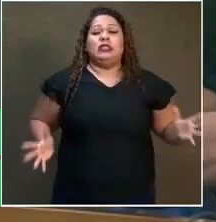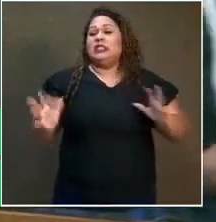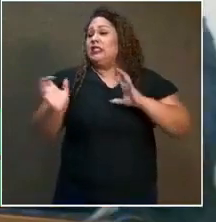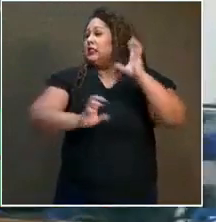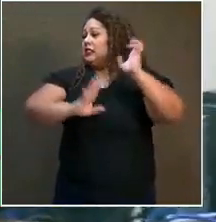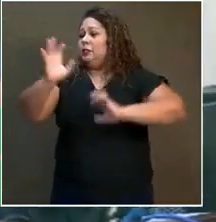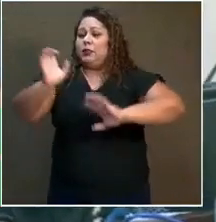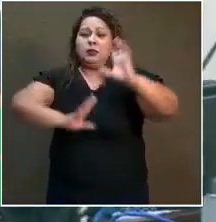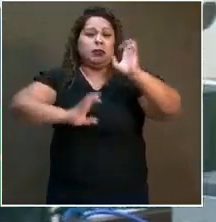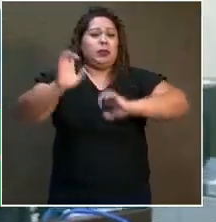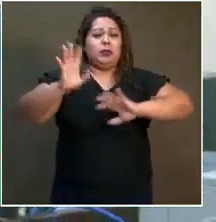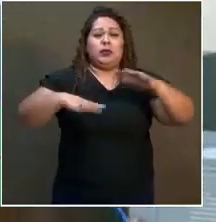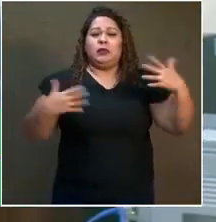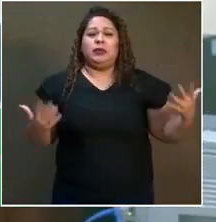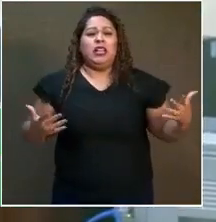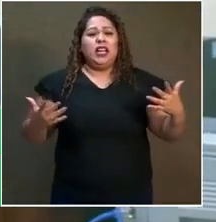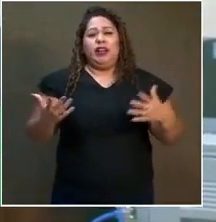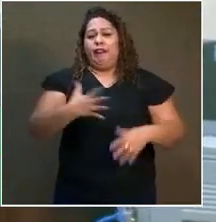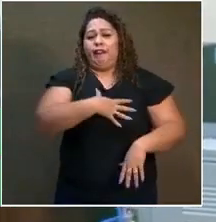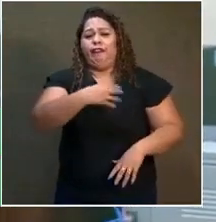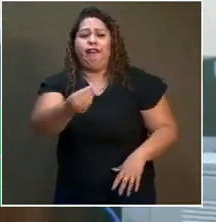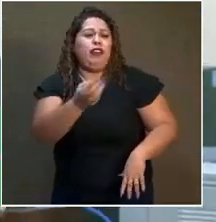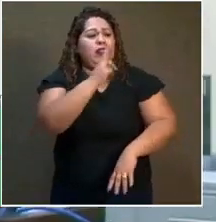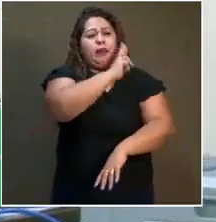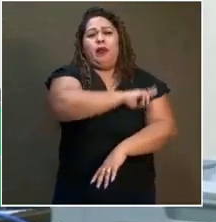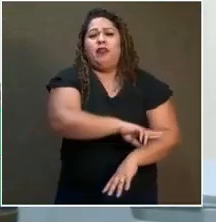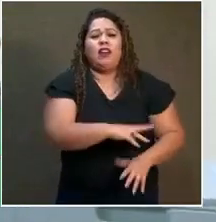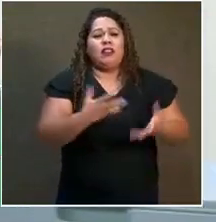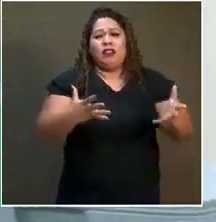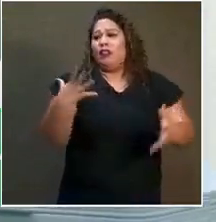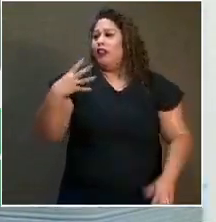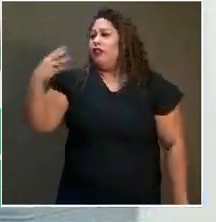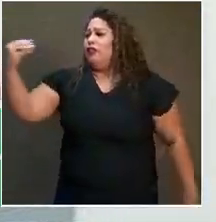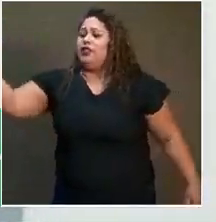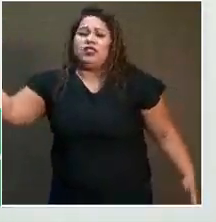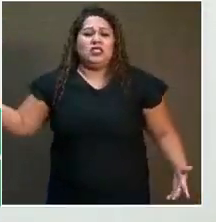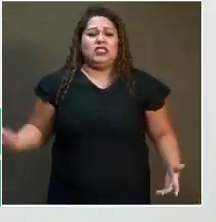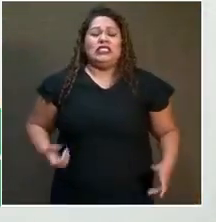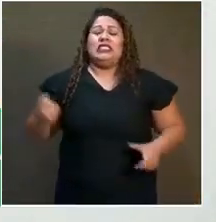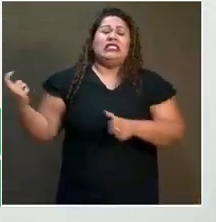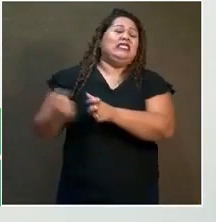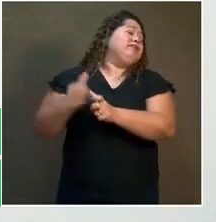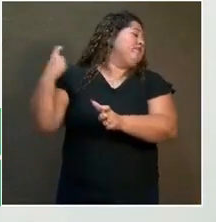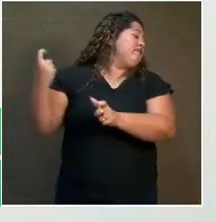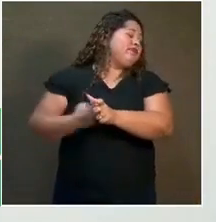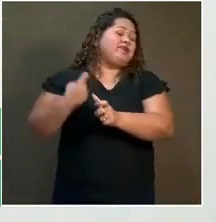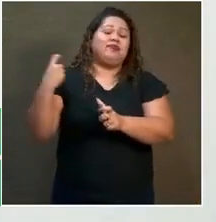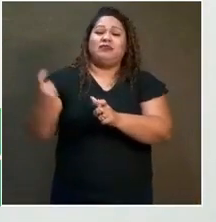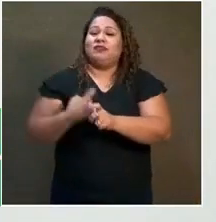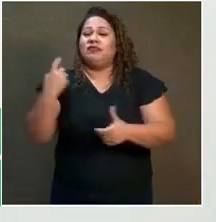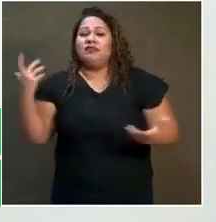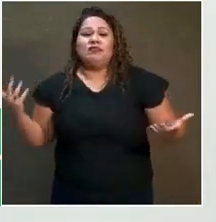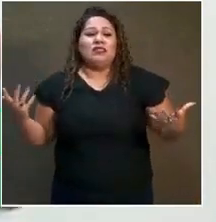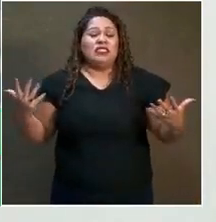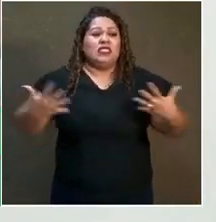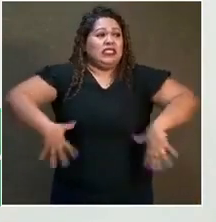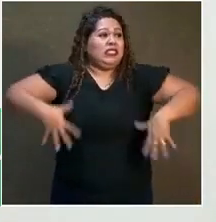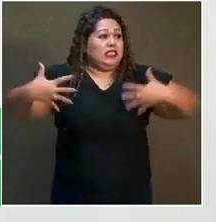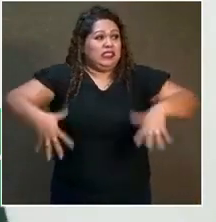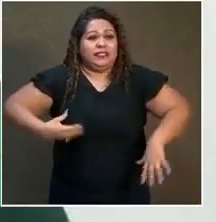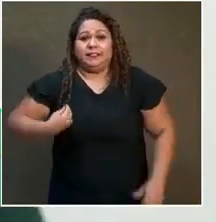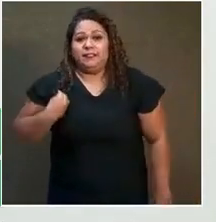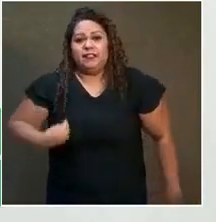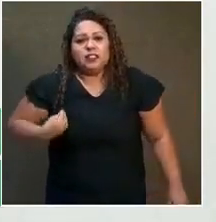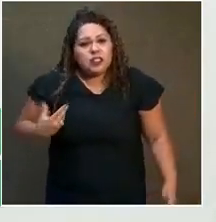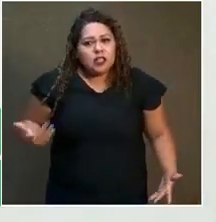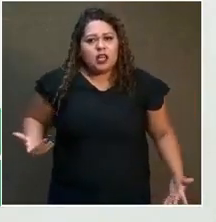filho ficou de recuperação, no momento que tu queres fazer uma viagem, tu tá atolado de coisas péssimas na tua